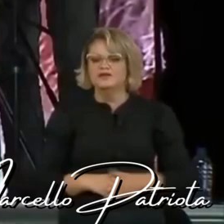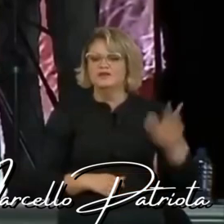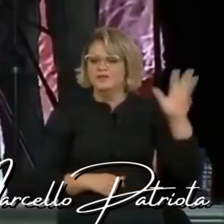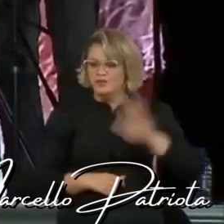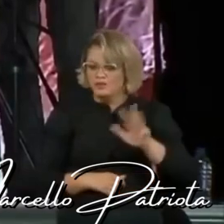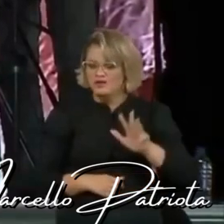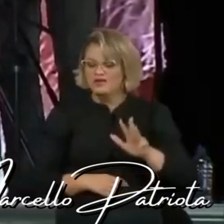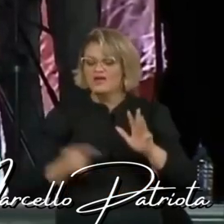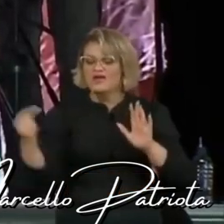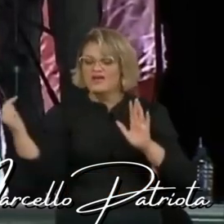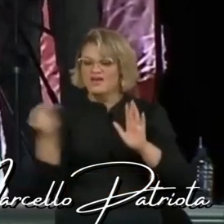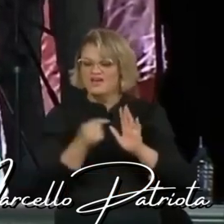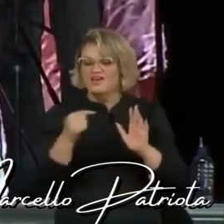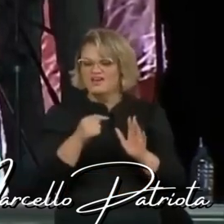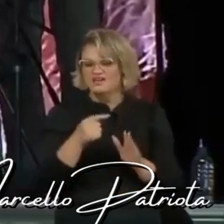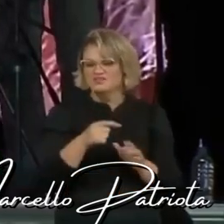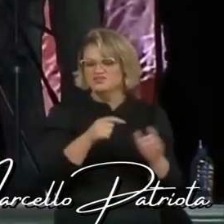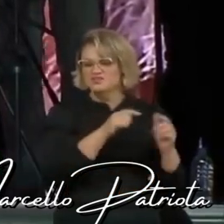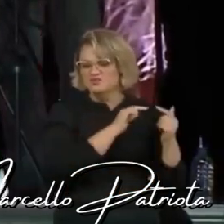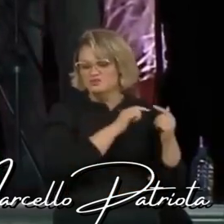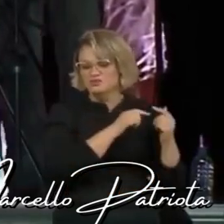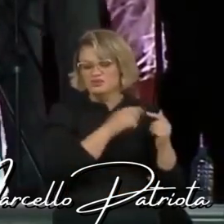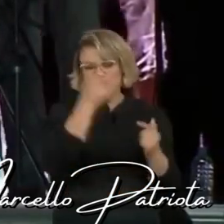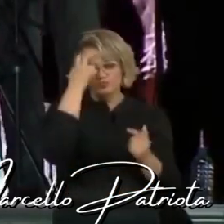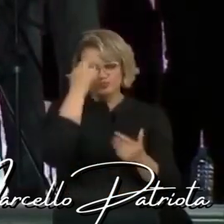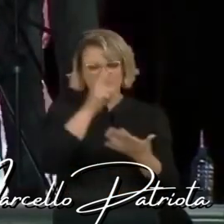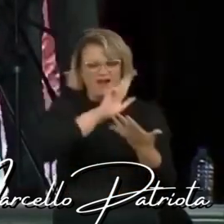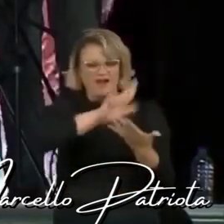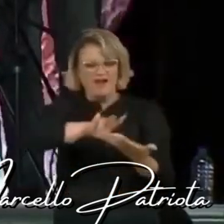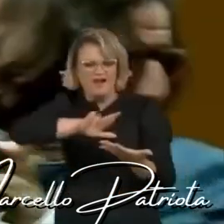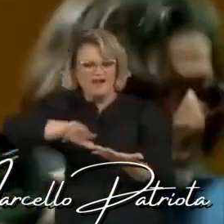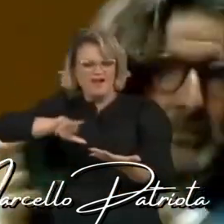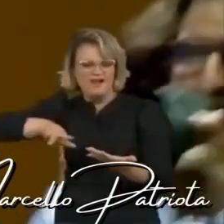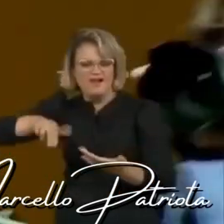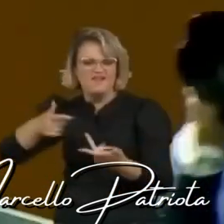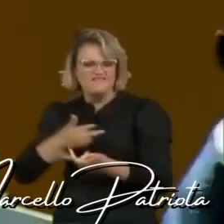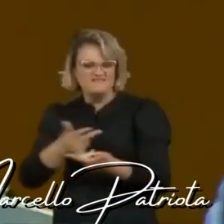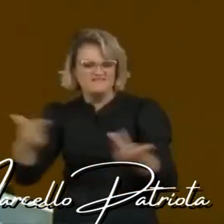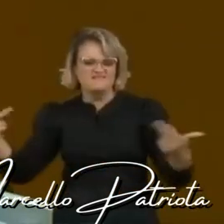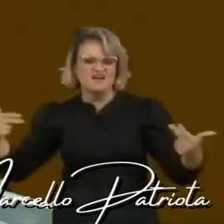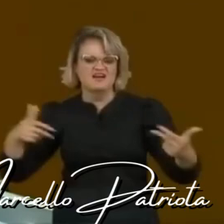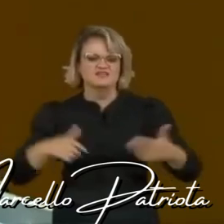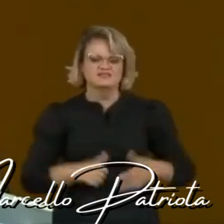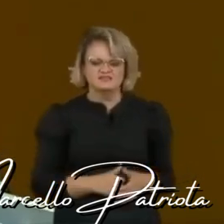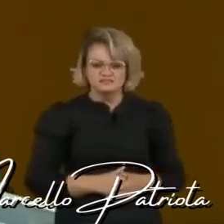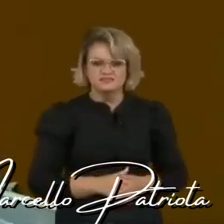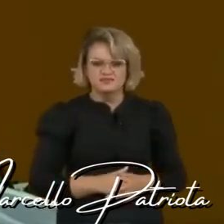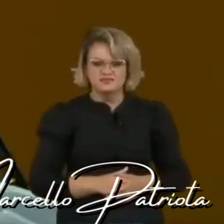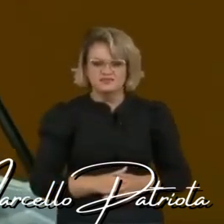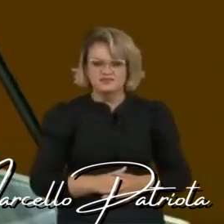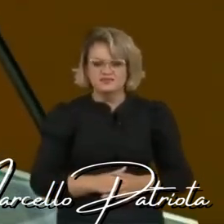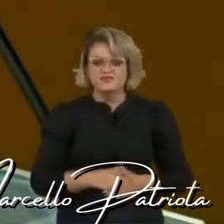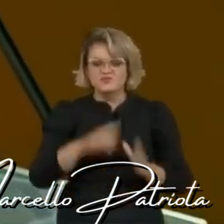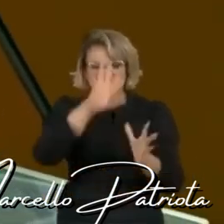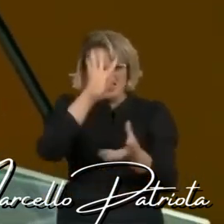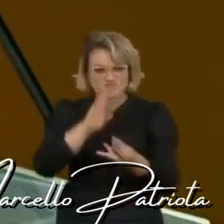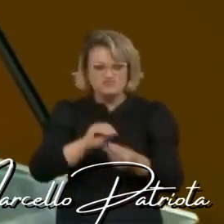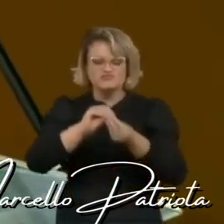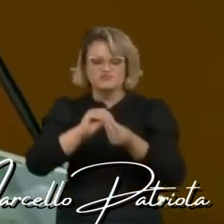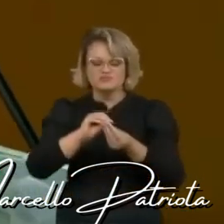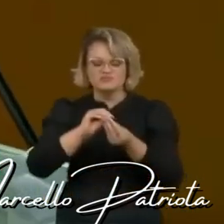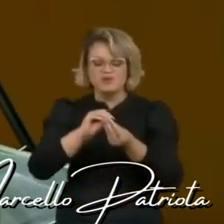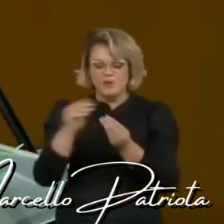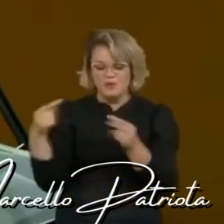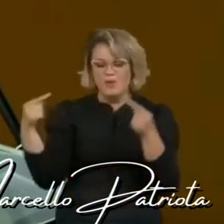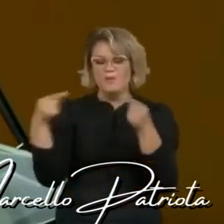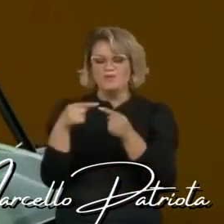Lula é caboclo e é branco, é cafuso e mameluco, um resumo de